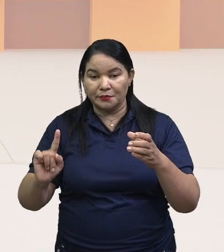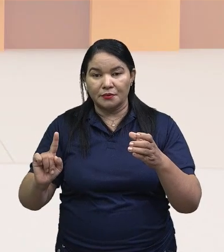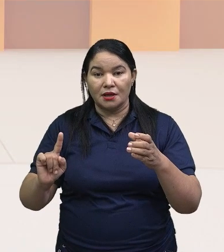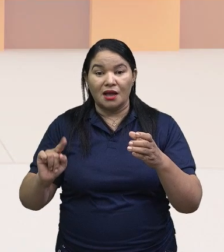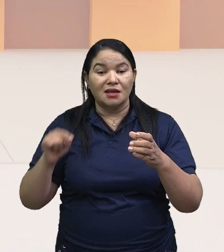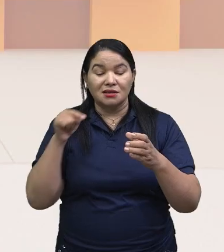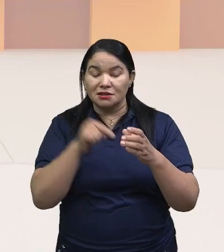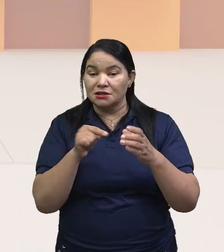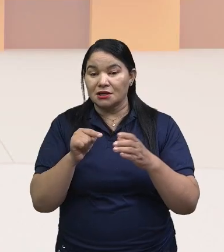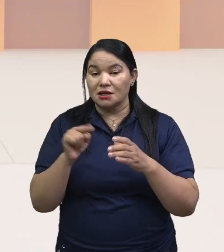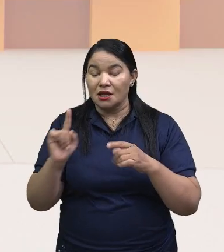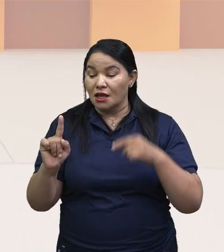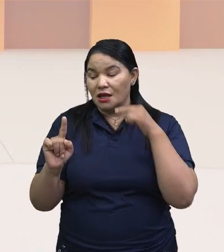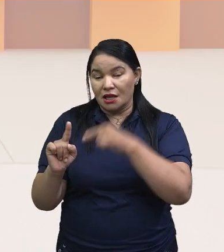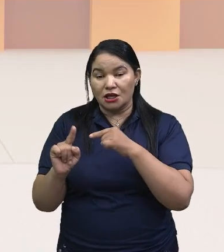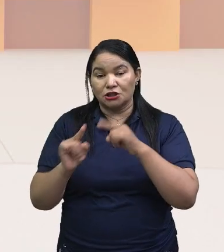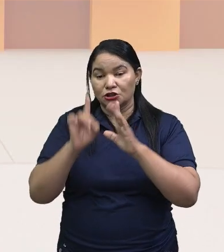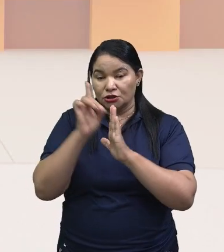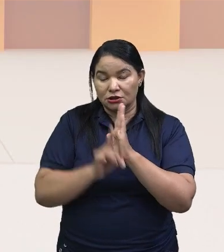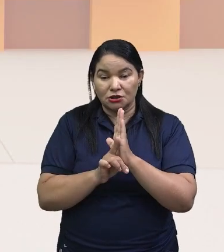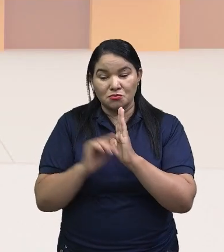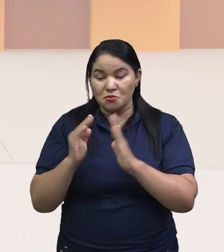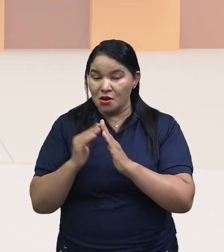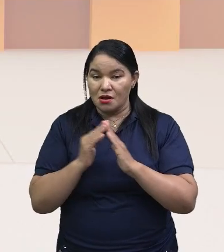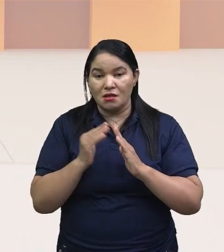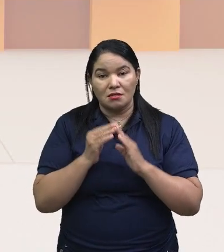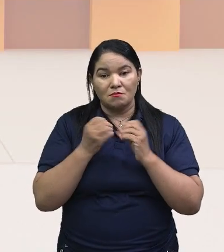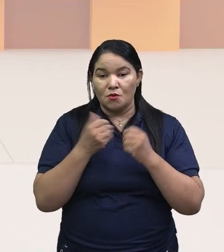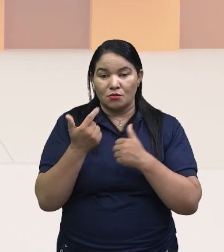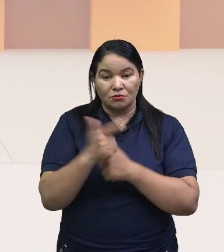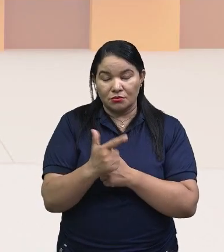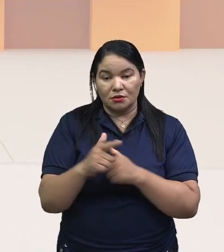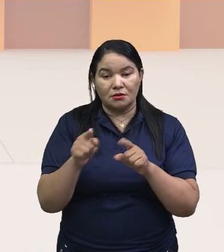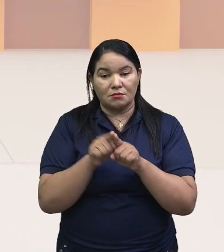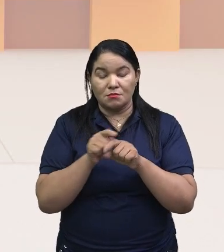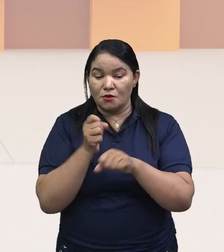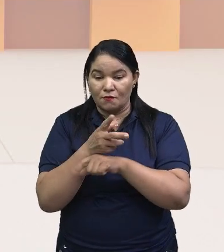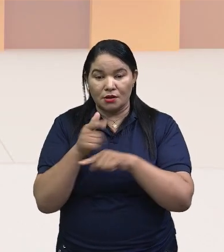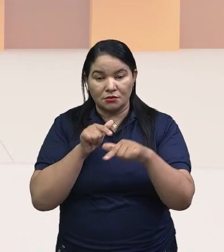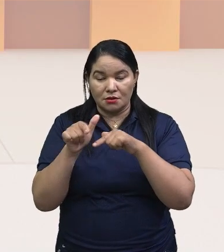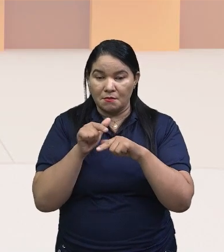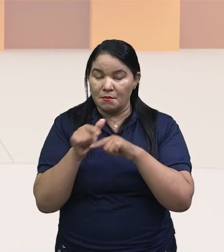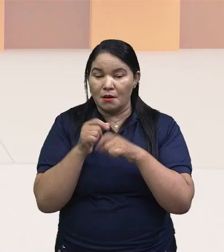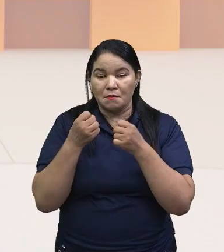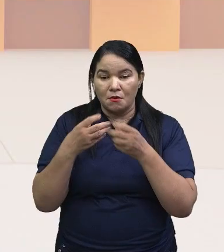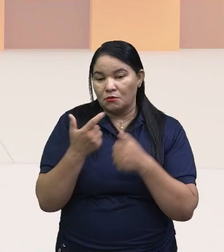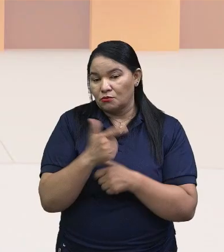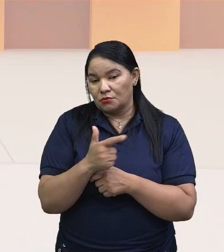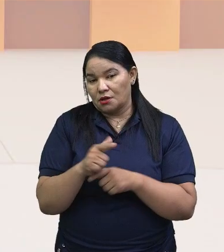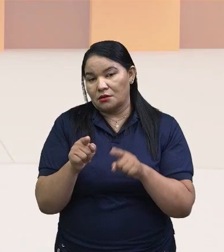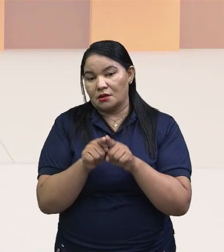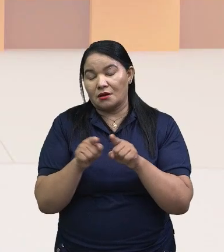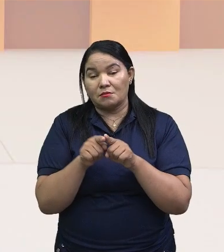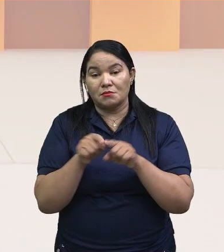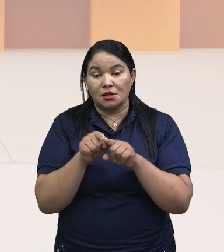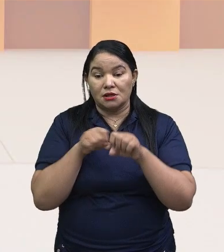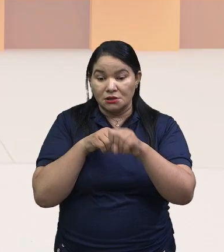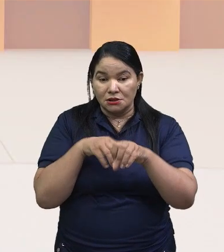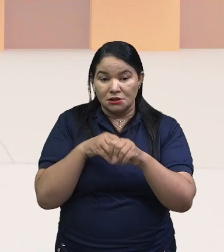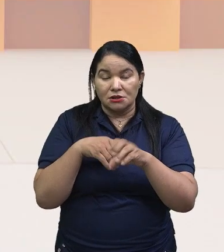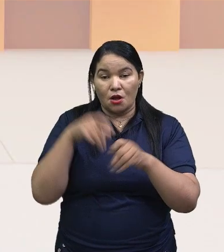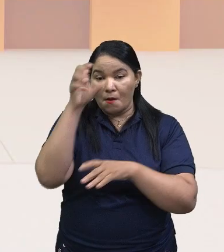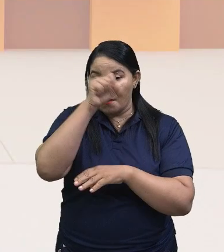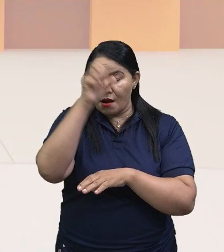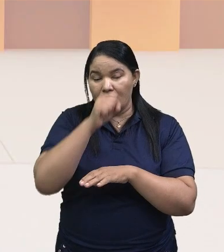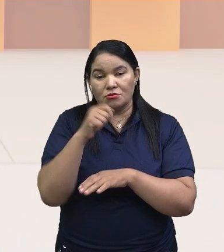sem direito à moradia digna, sem direito a um trabalho digno, sem direito ao acesso à